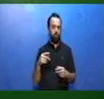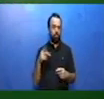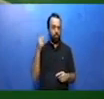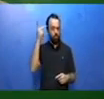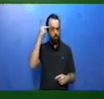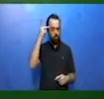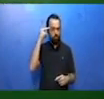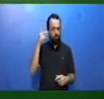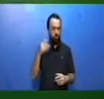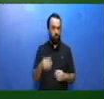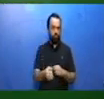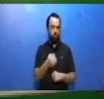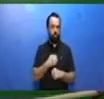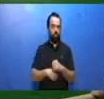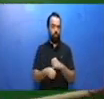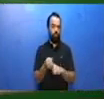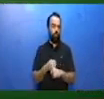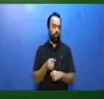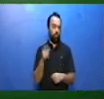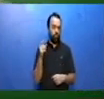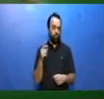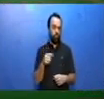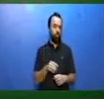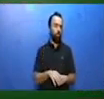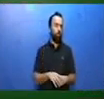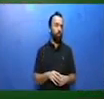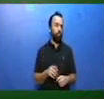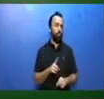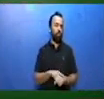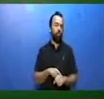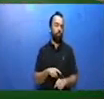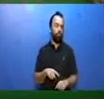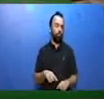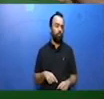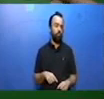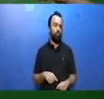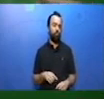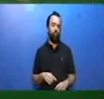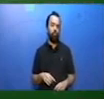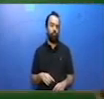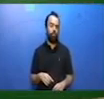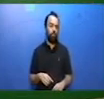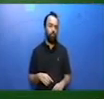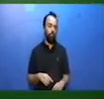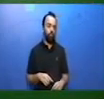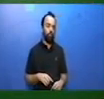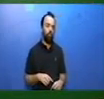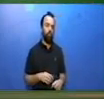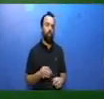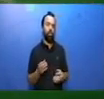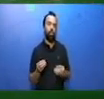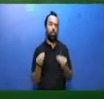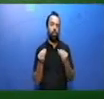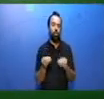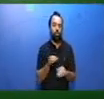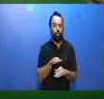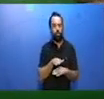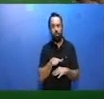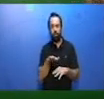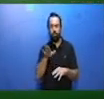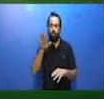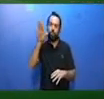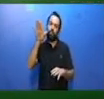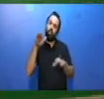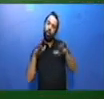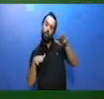Lembra lá? Onde ela fala, o que ela pegou para ir até a casa, fazer a lembrança, o que subir